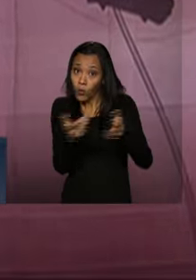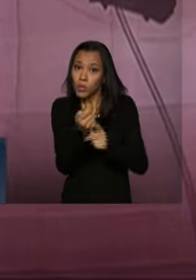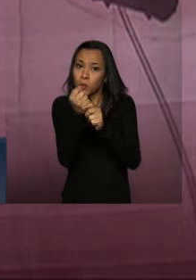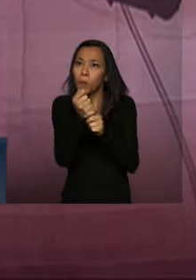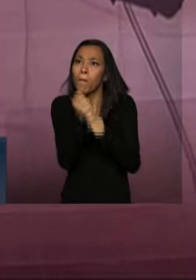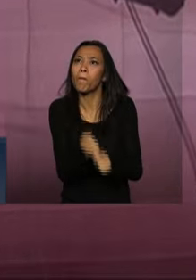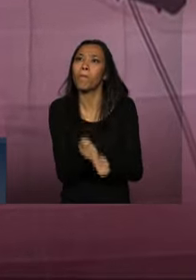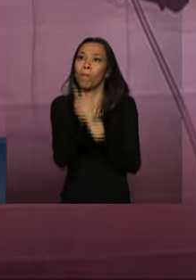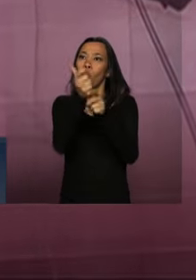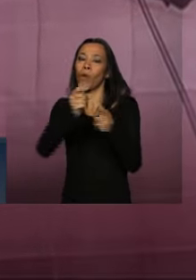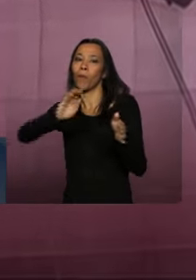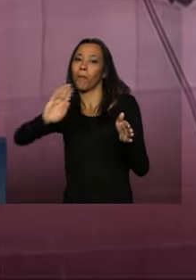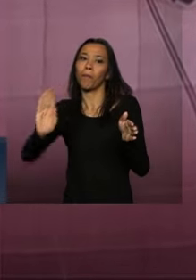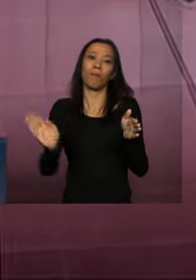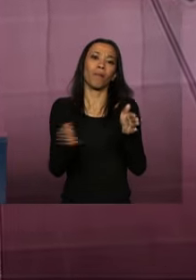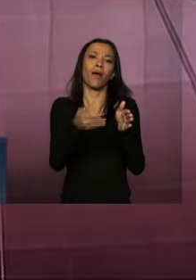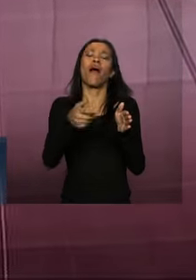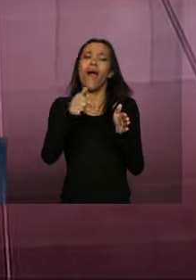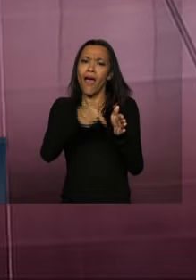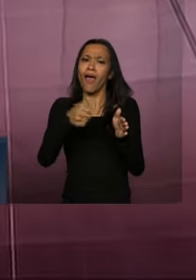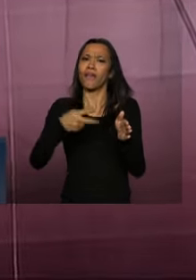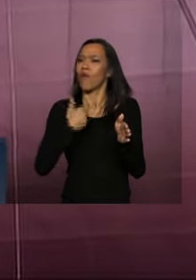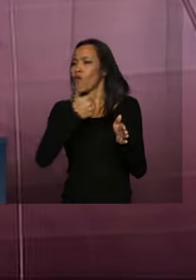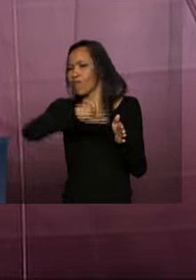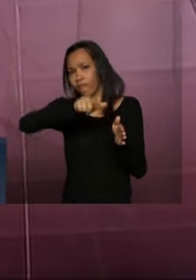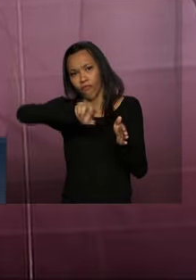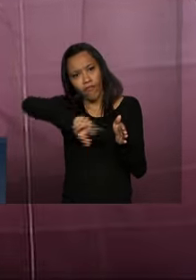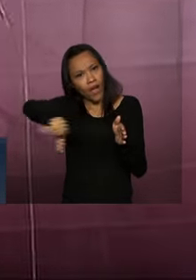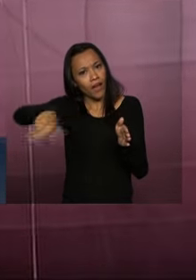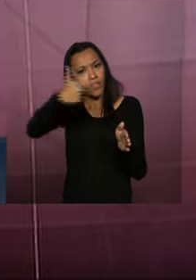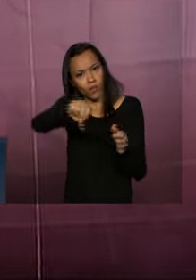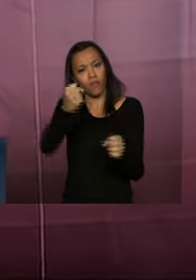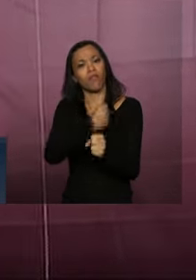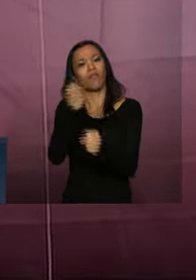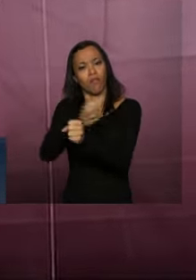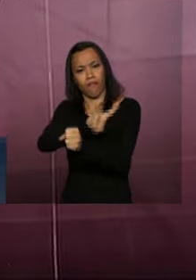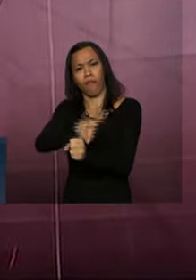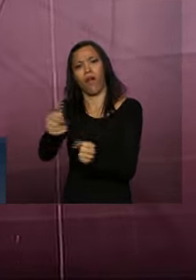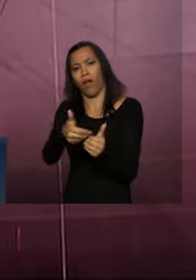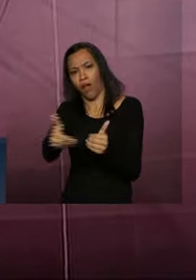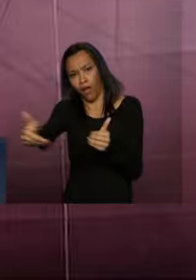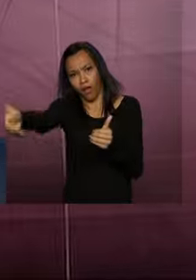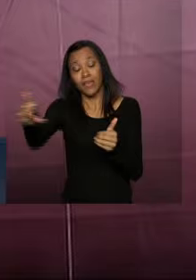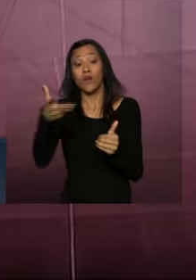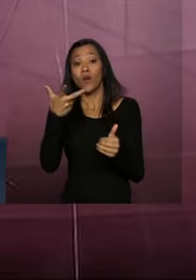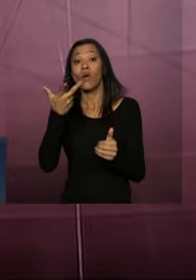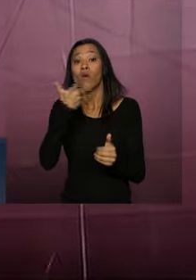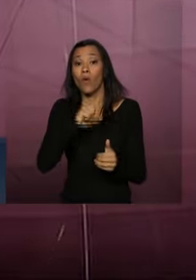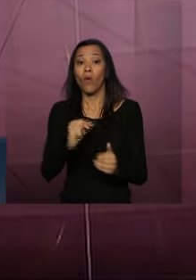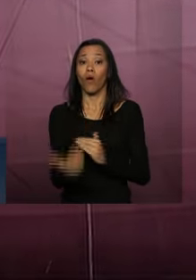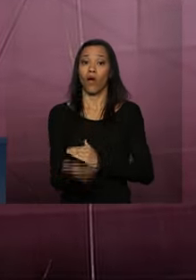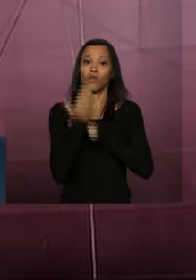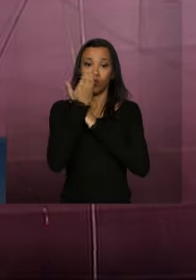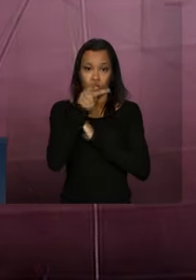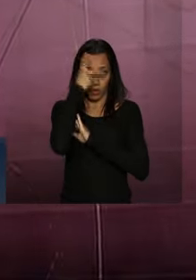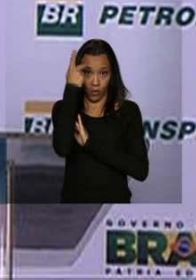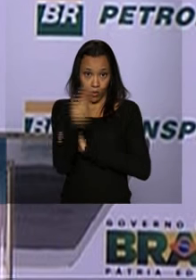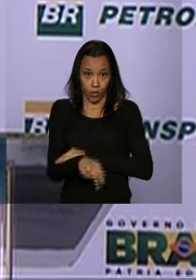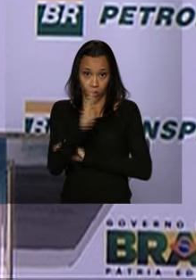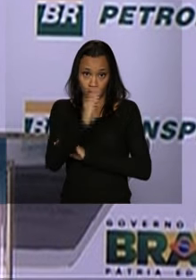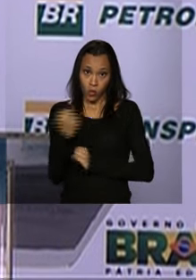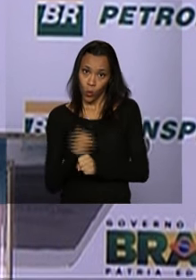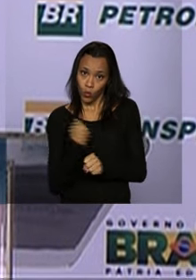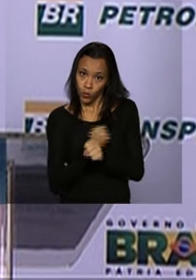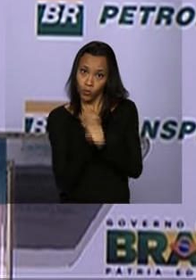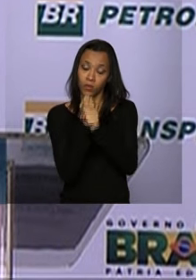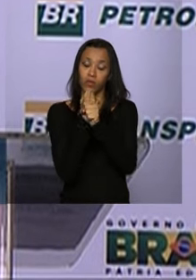uma de tantas outras que serão construídas nesse estaleiro e com trabalhadores brasileiros e pernambucanos, evidentemente.